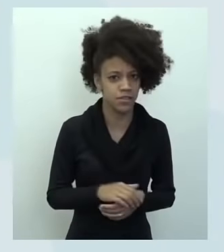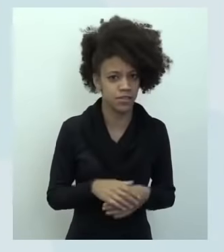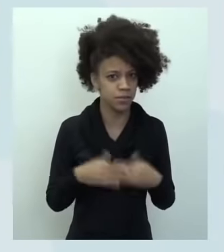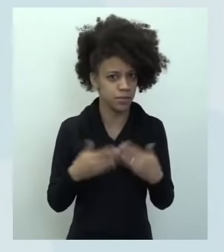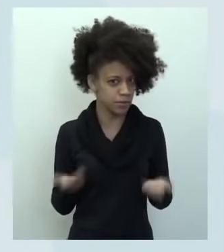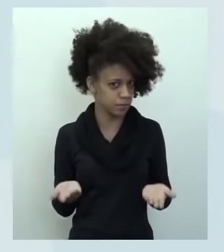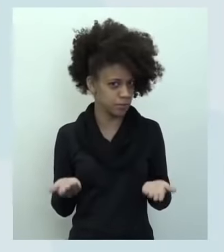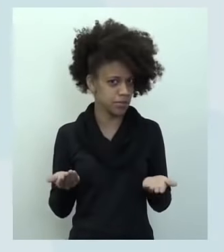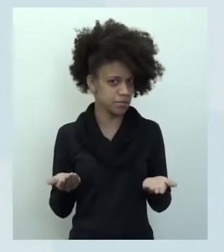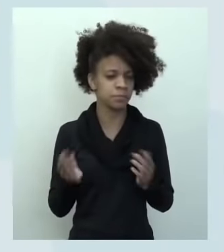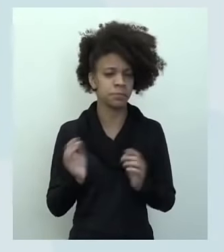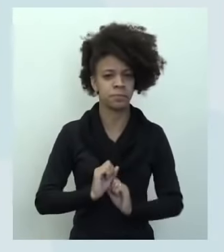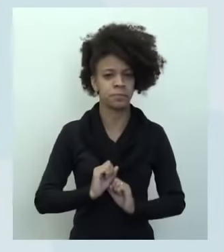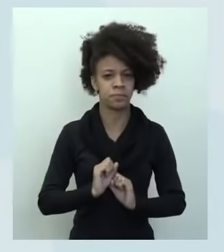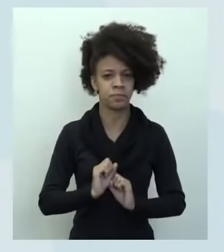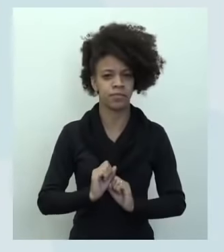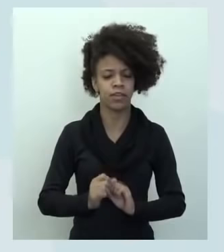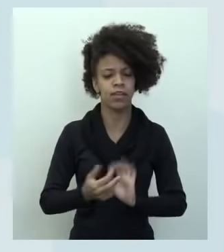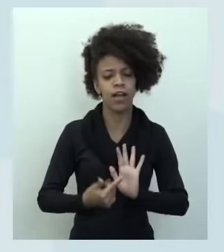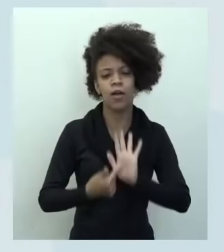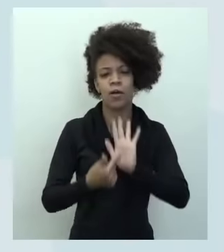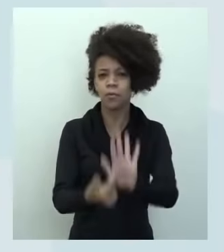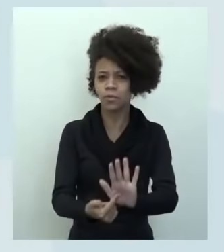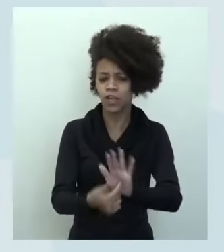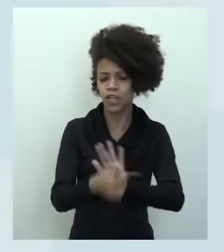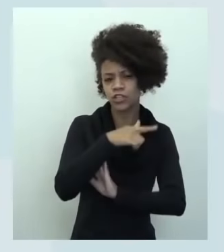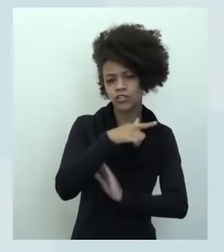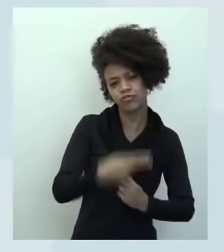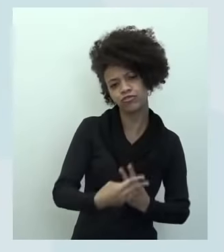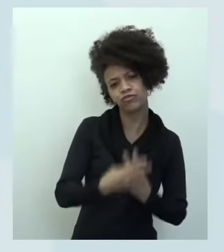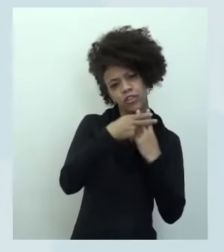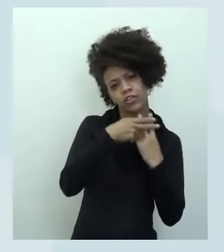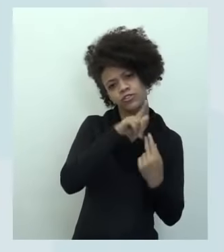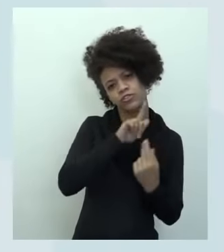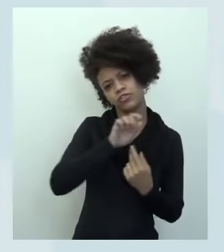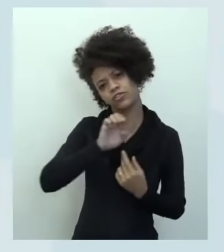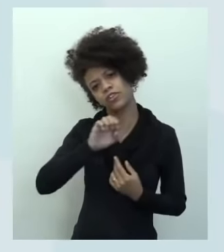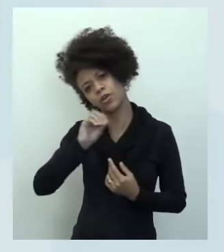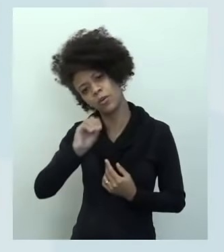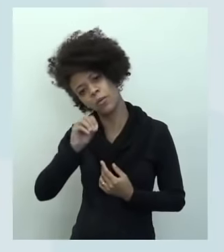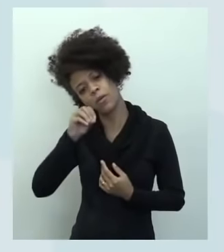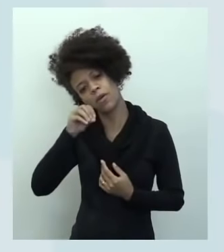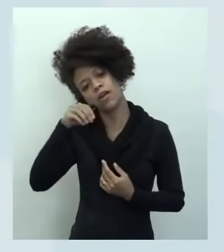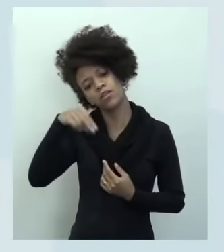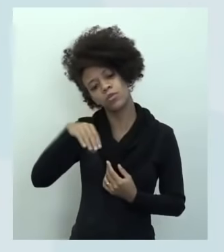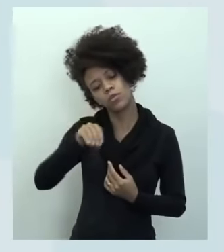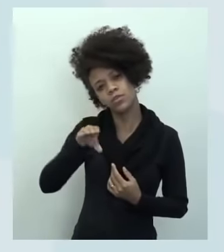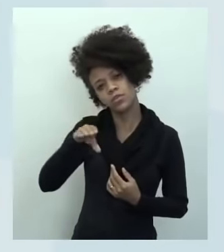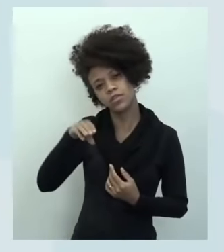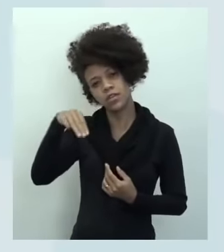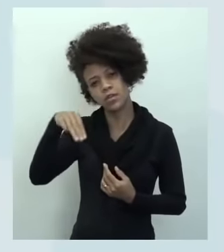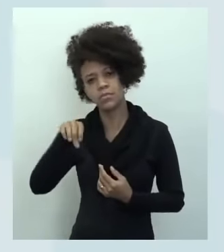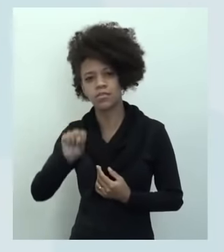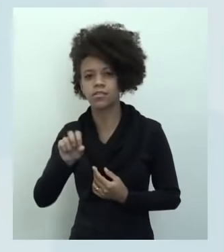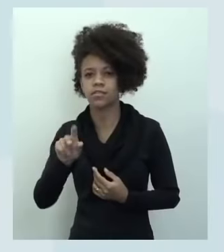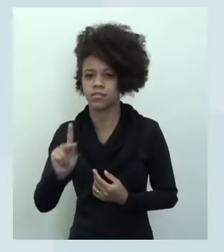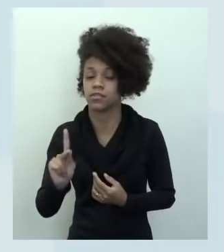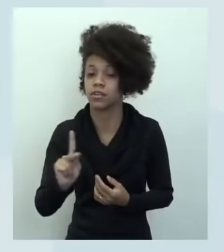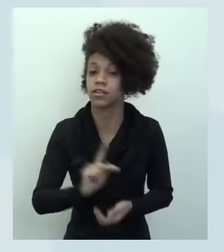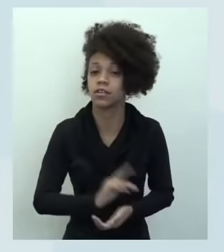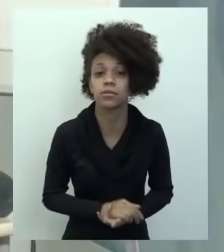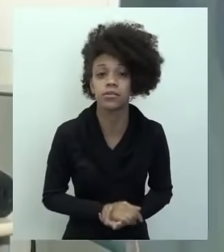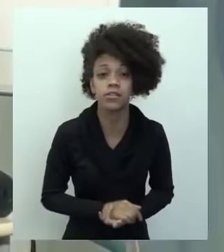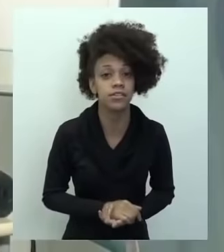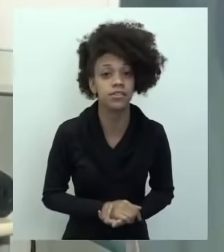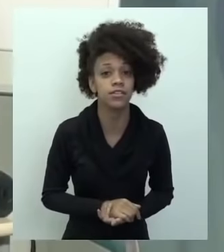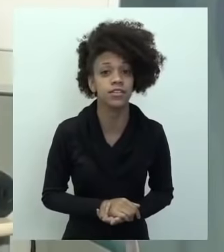publique aí nas redes sociais, coloque aí GEL no CMSP, para que a gente possa encontrar. E aí,